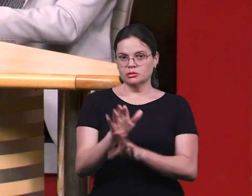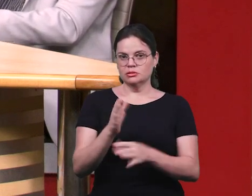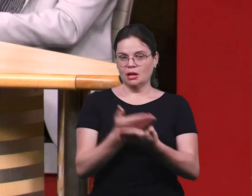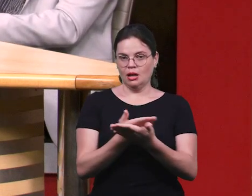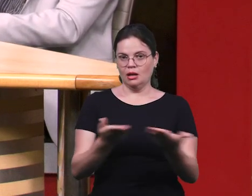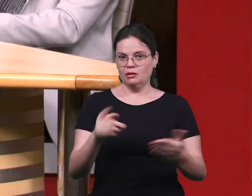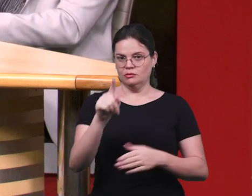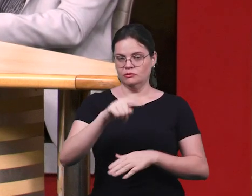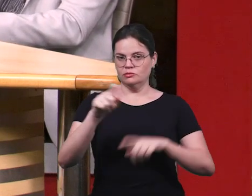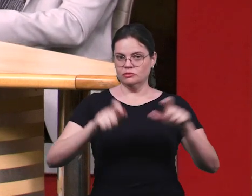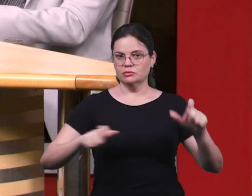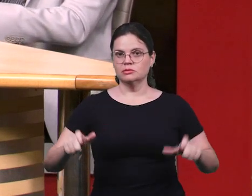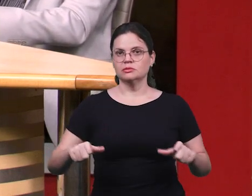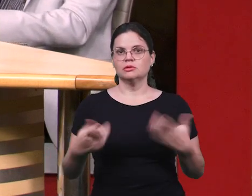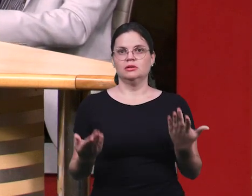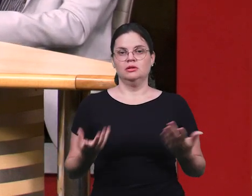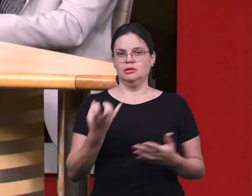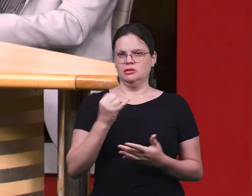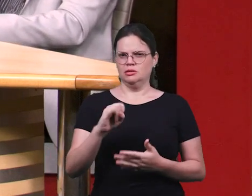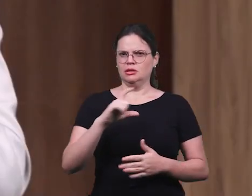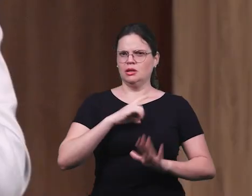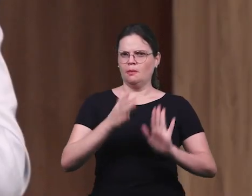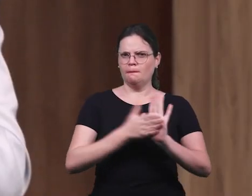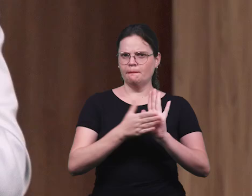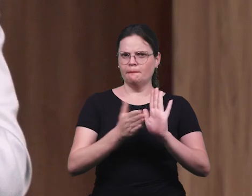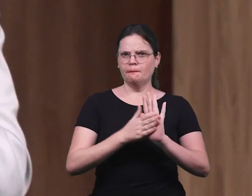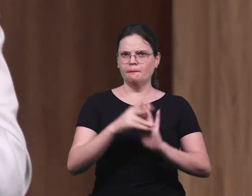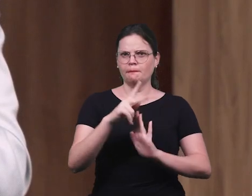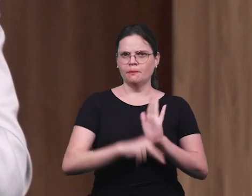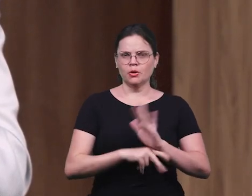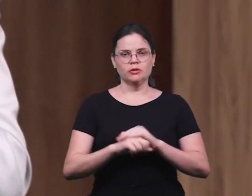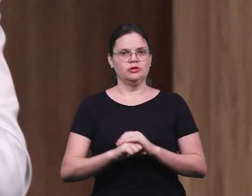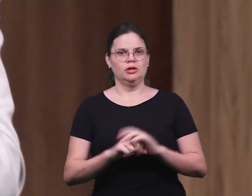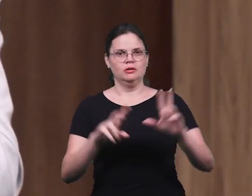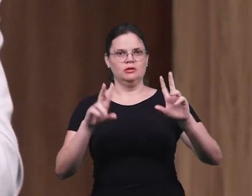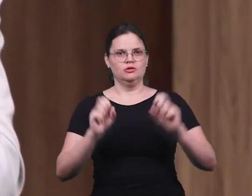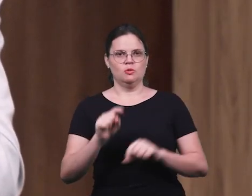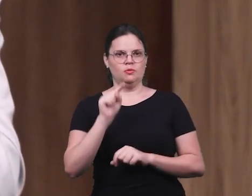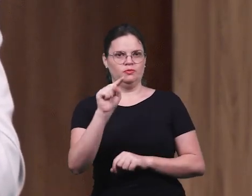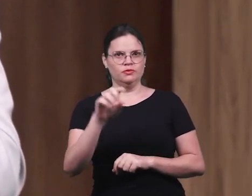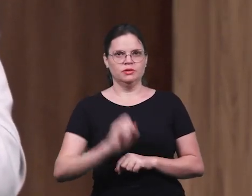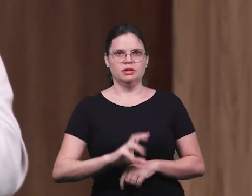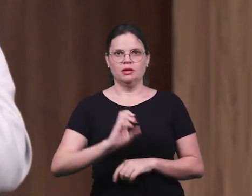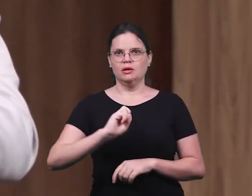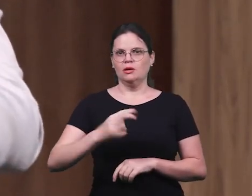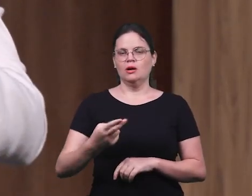conselho bíblico. Você vai fazer um projeto para a vida do seu filho. Ele vai estudar no